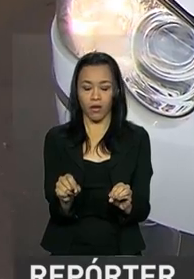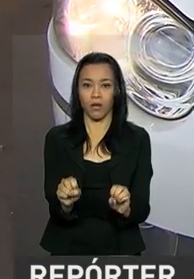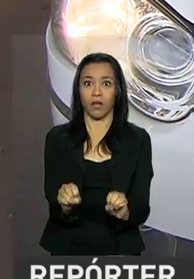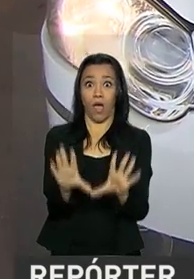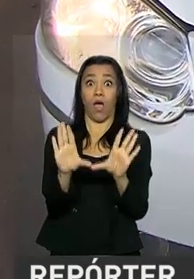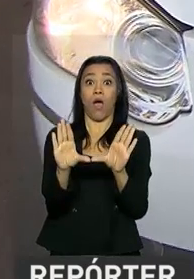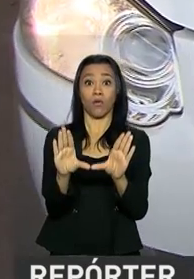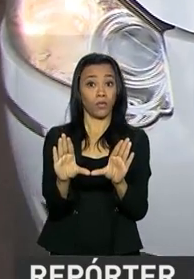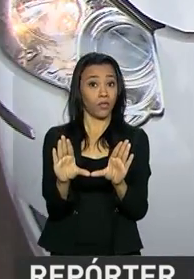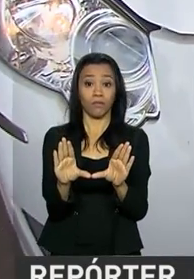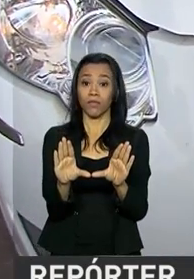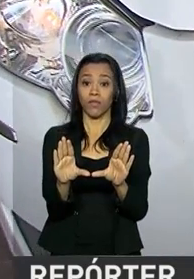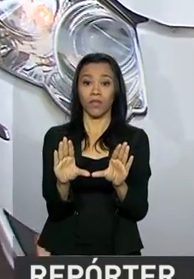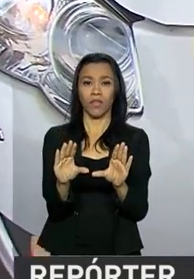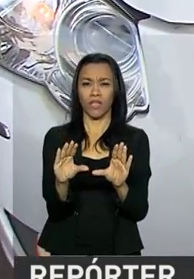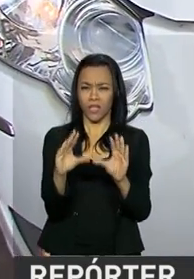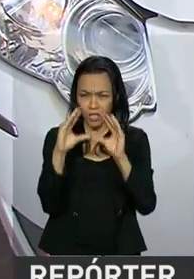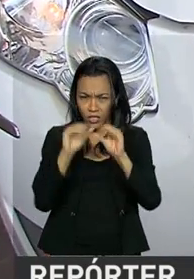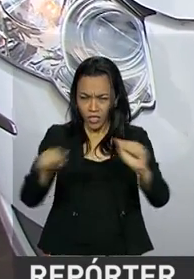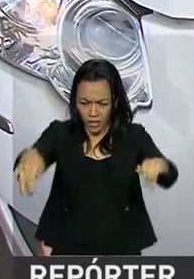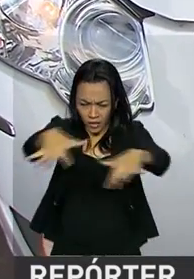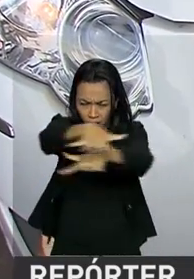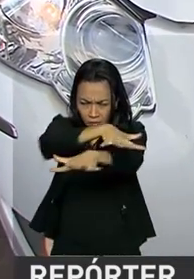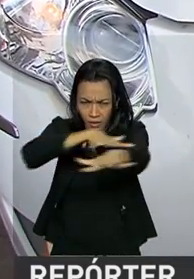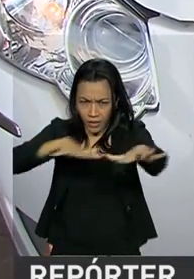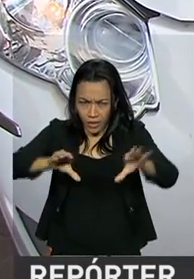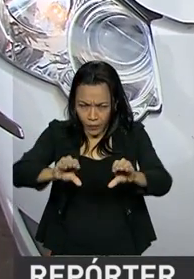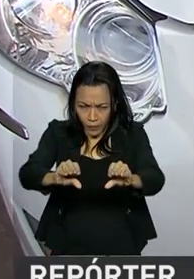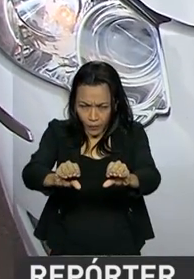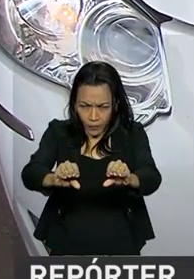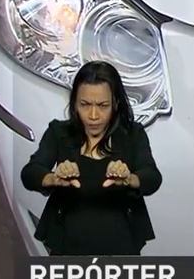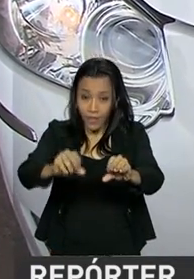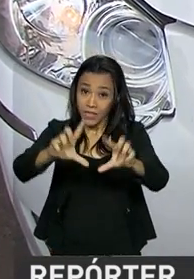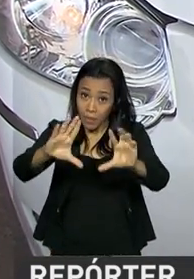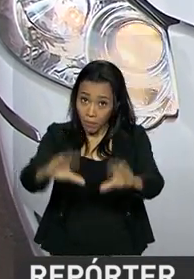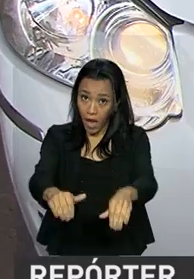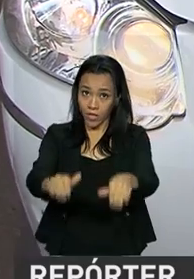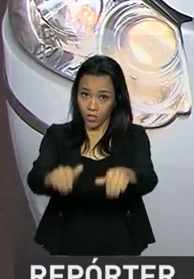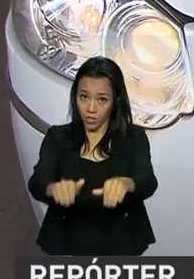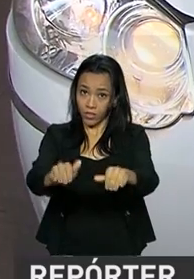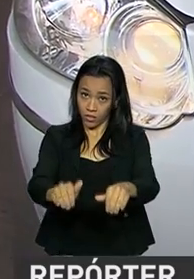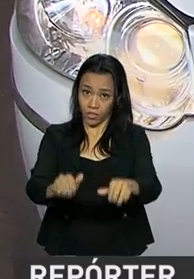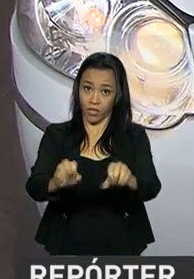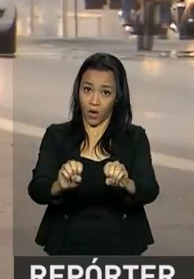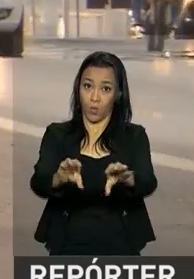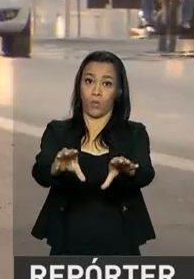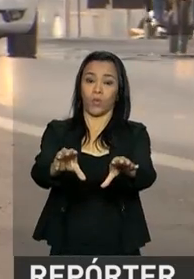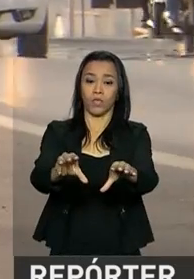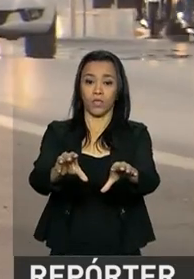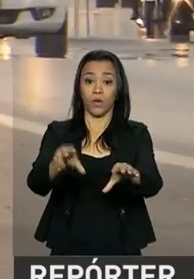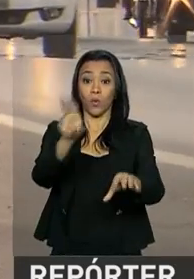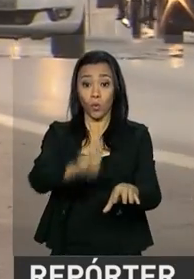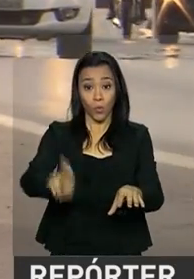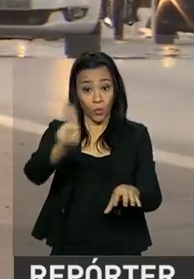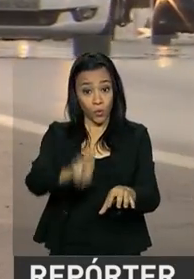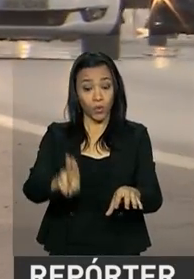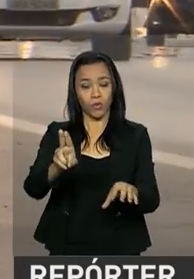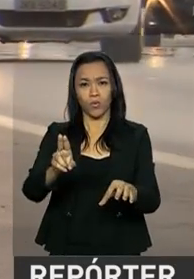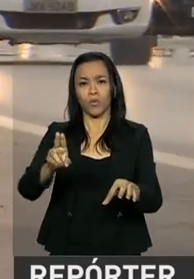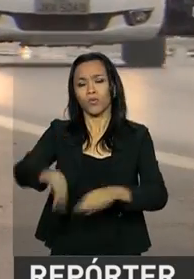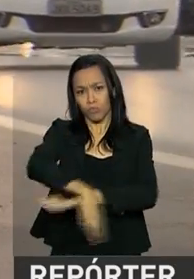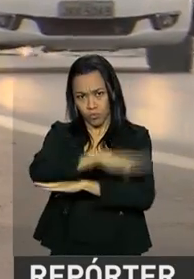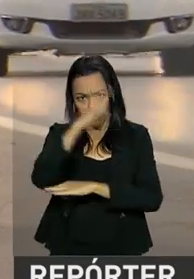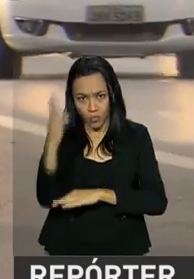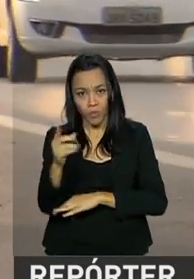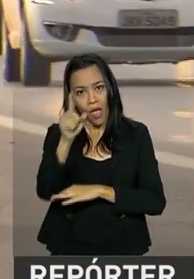alta nem farol de neblina tem que ser luz baixa o uso de farol baixo ligado durante o dia